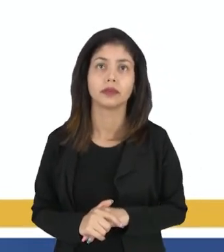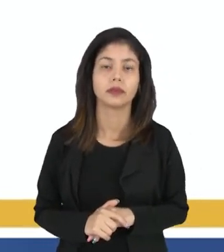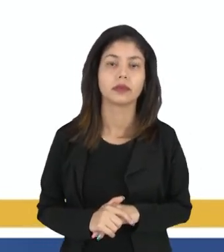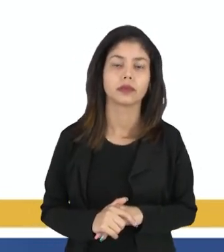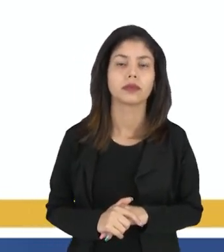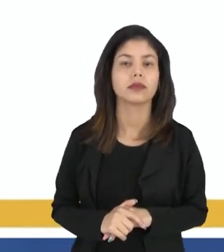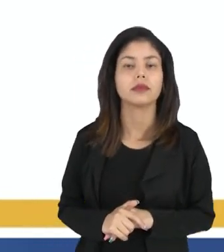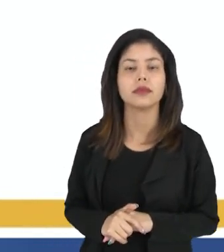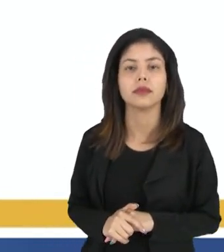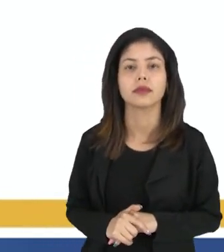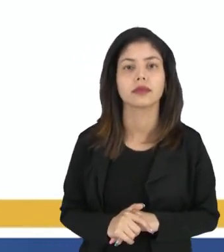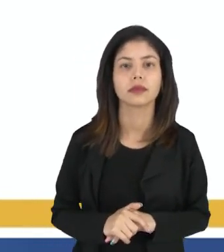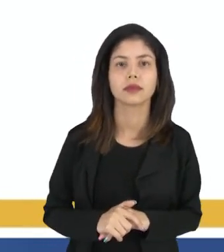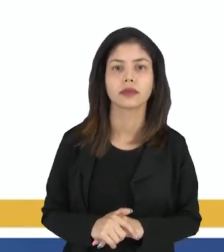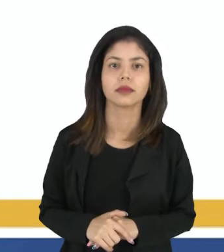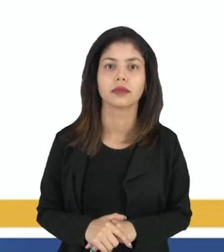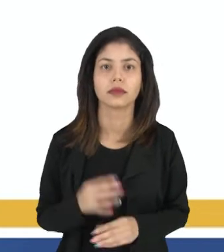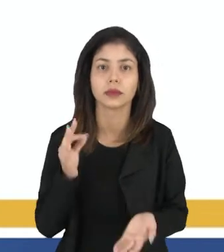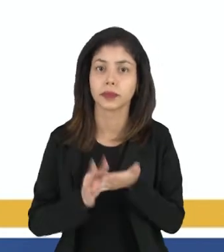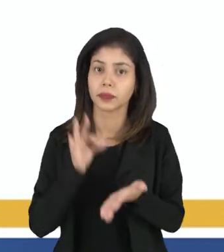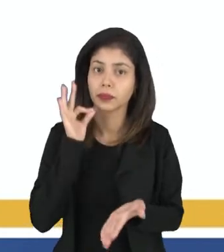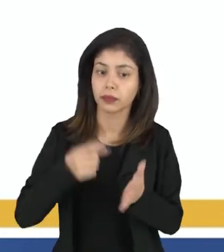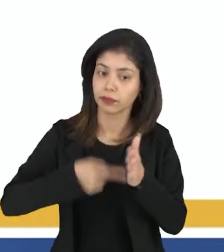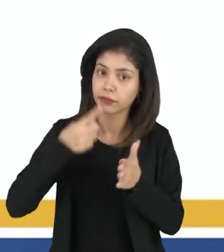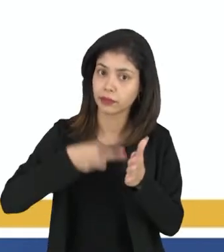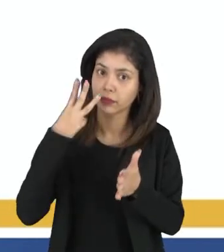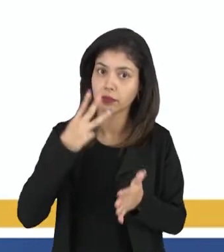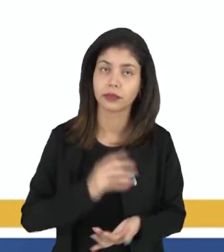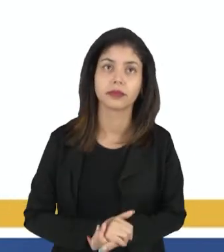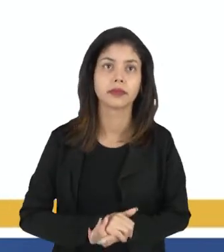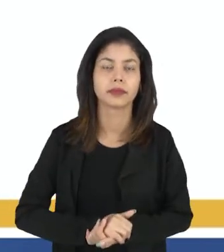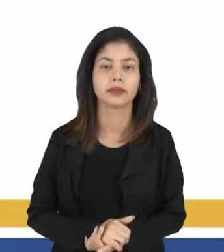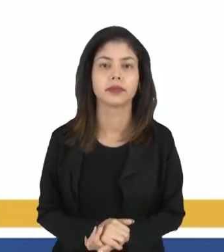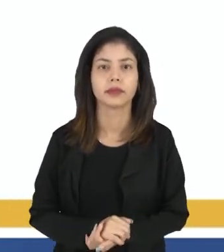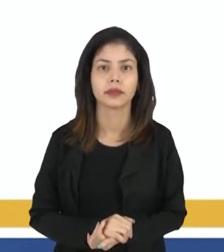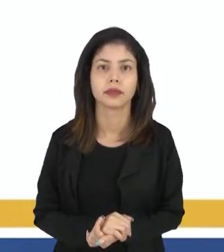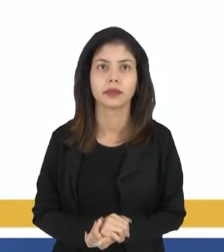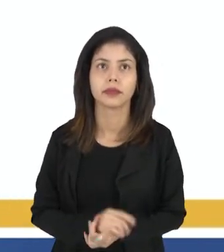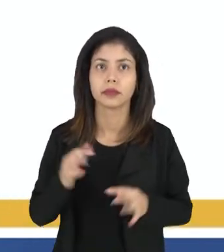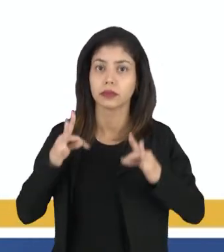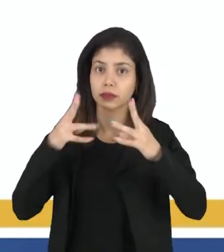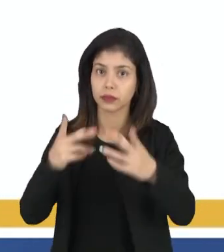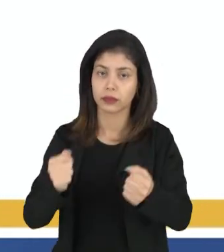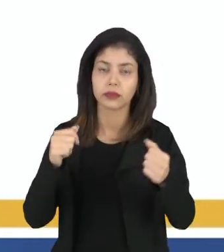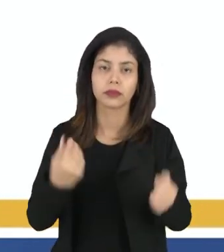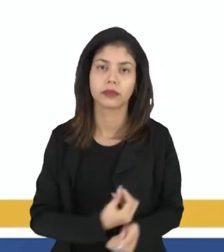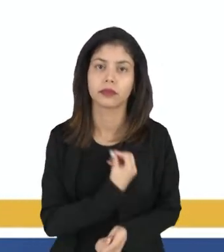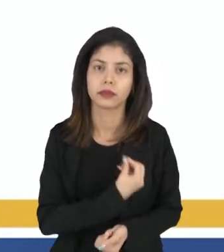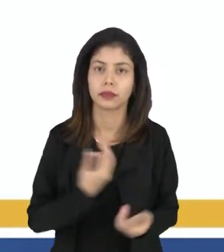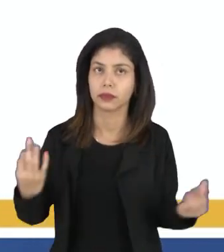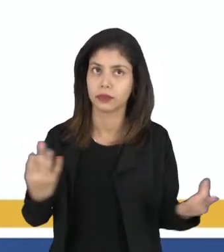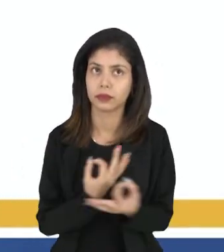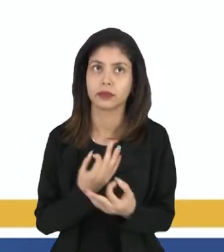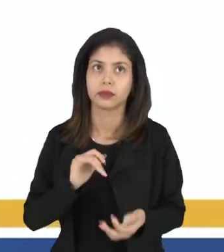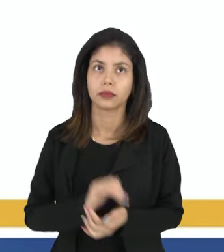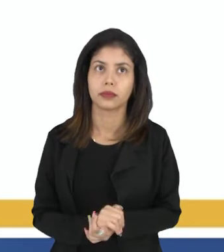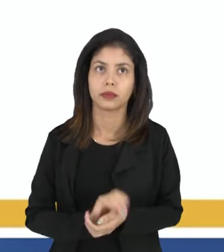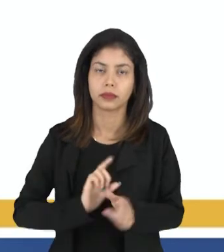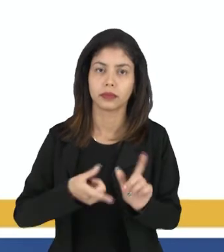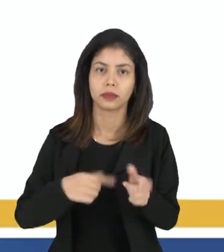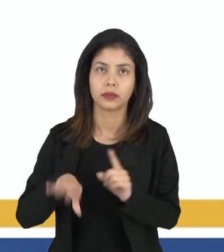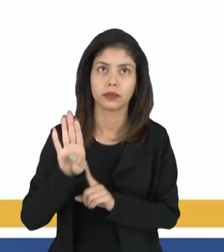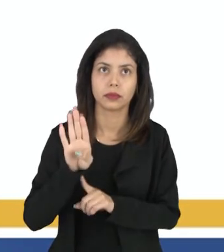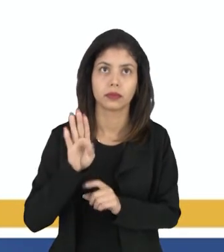3 coffees, esta manhã ele tomou café 3 vezes. Então, todas estão no present perfect, menos a